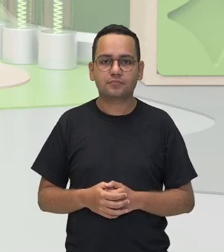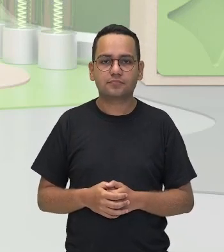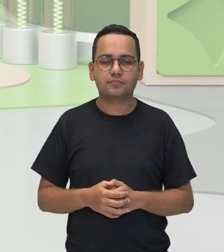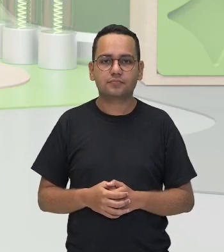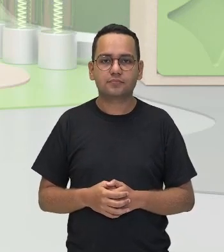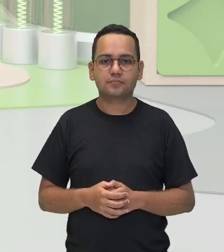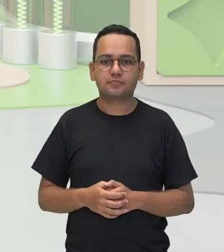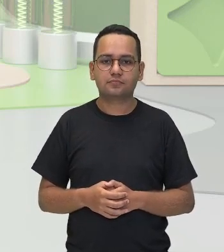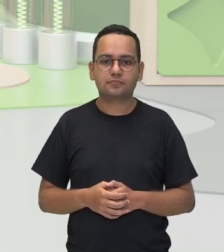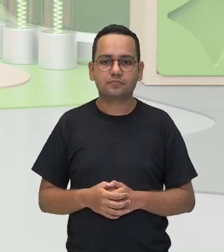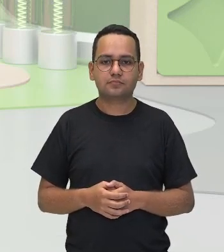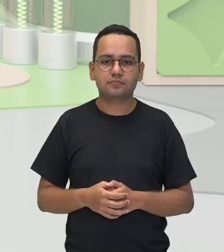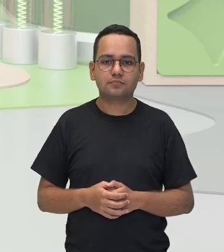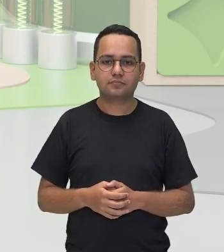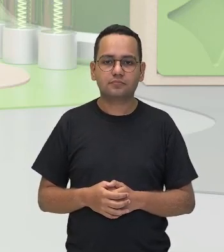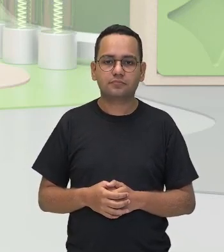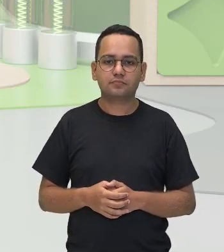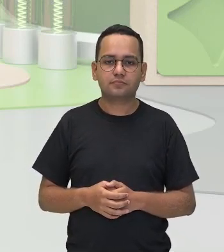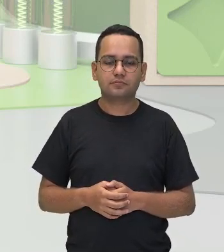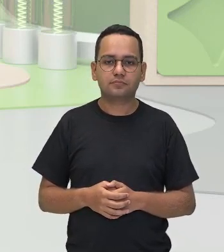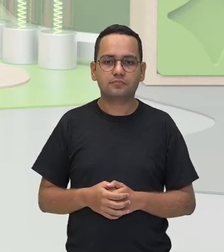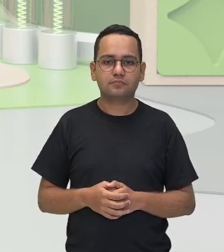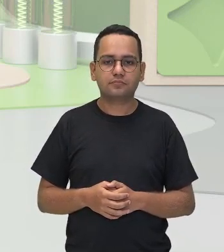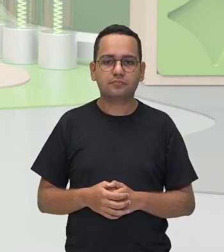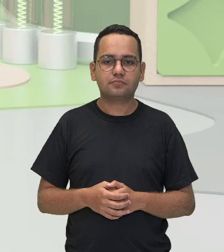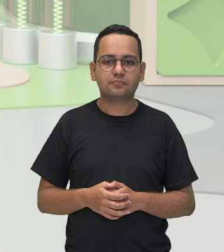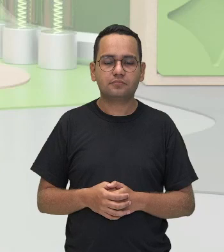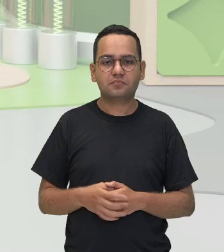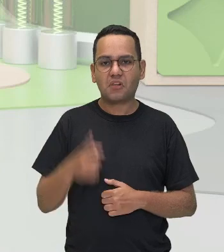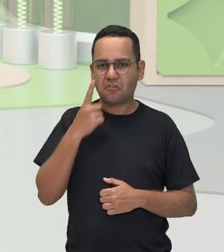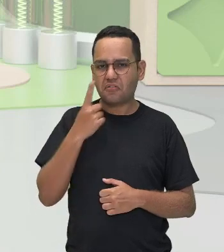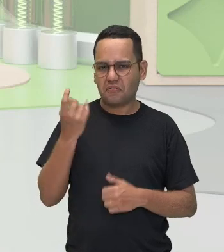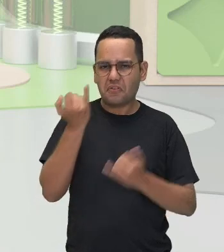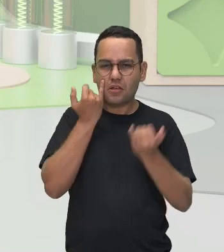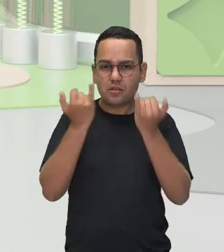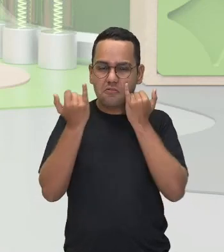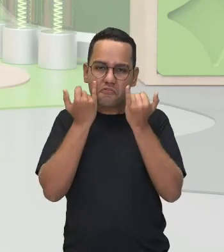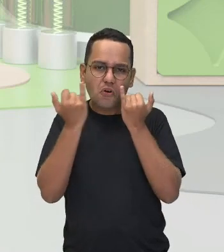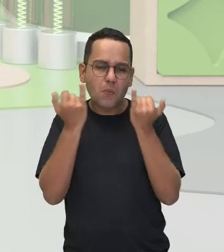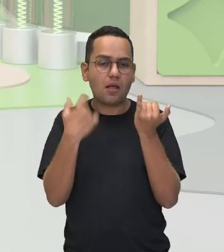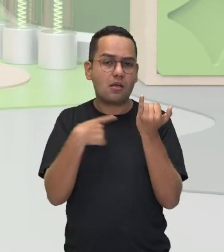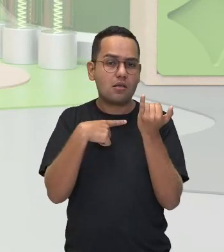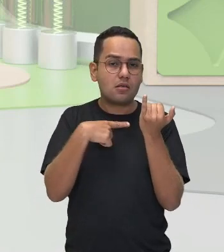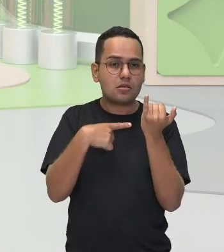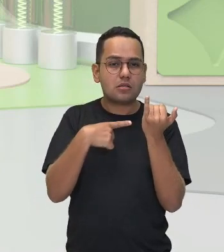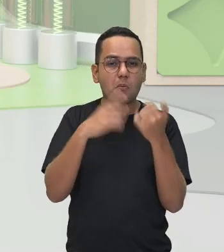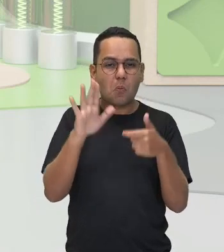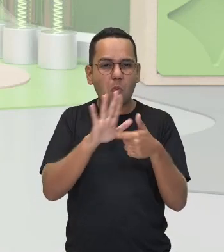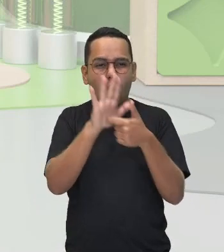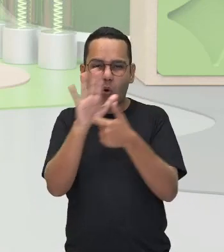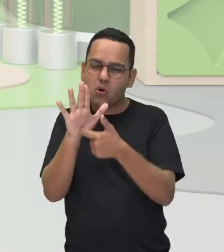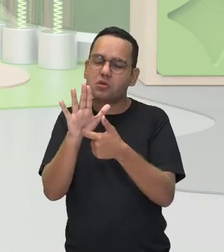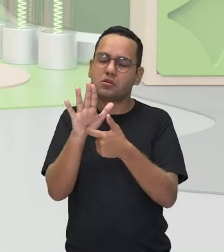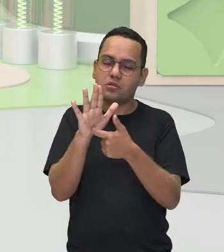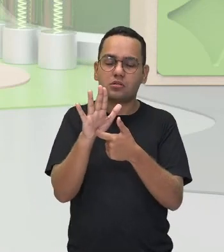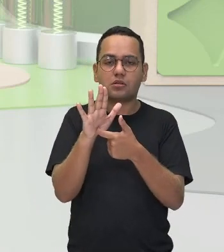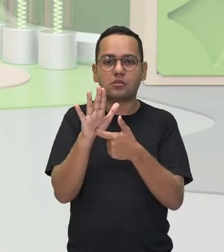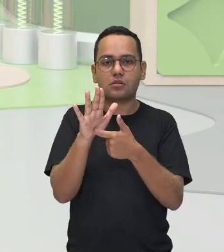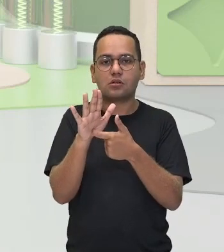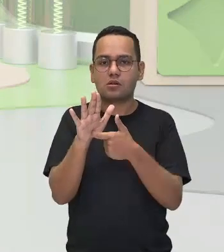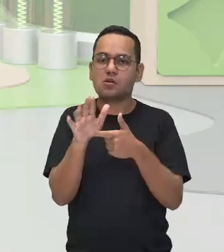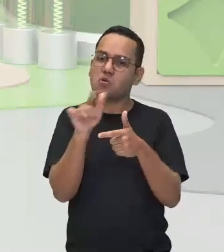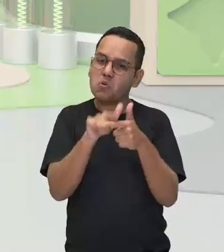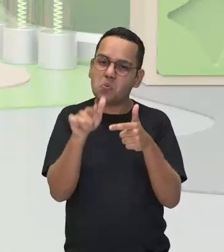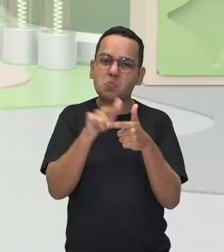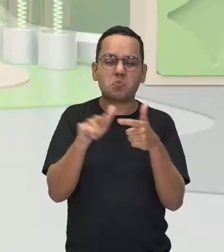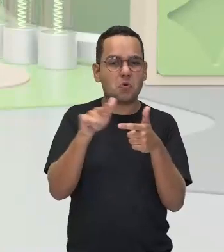o quanto que essas informações aí estão atingindo muitas pessoas, causando doenças em muitas pessoas, tá? Então, olha só, nós